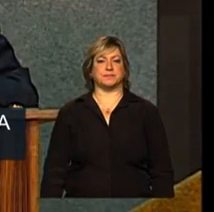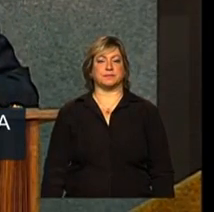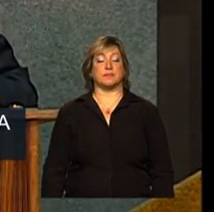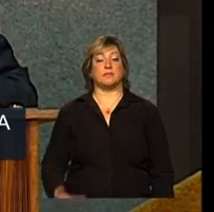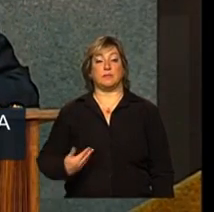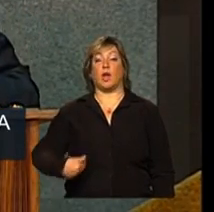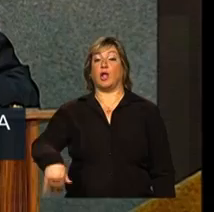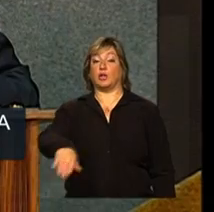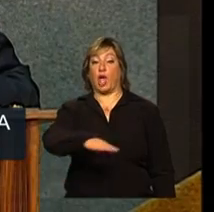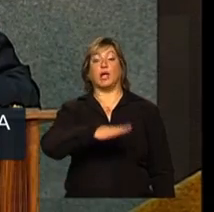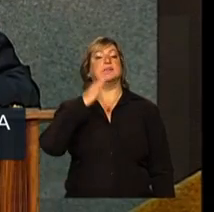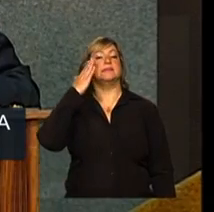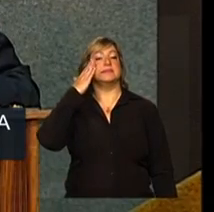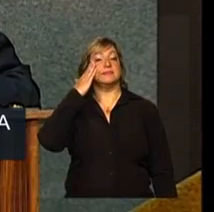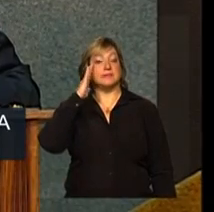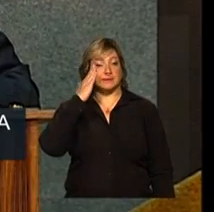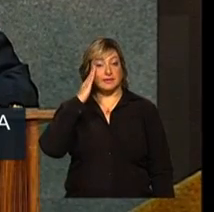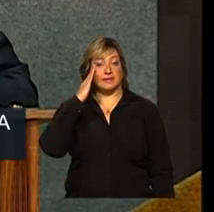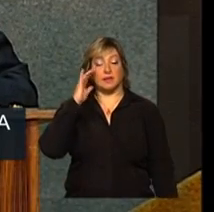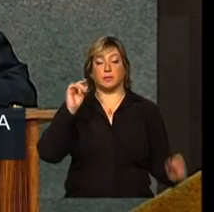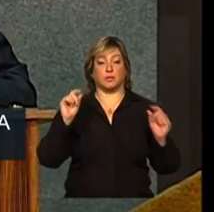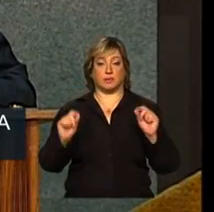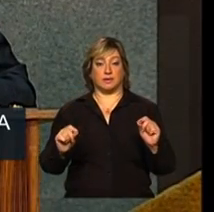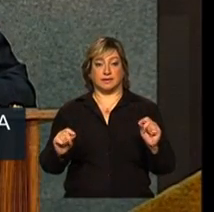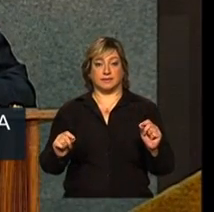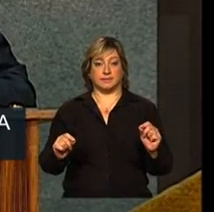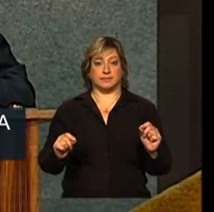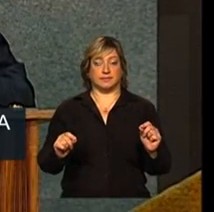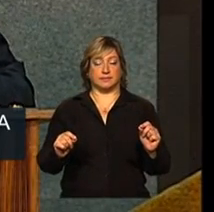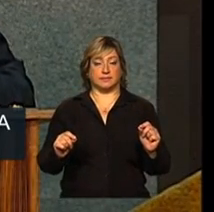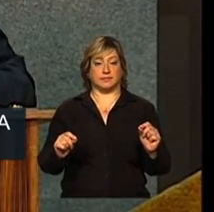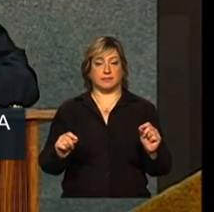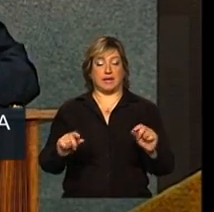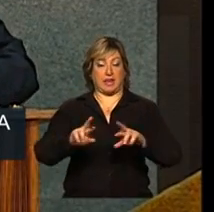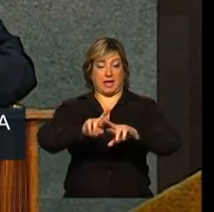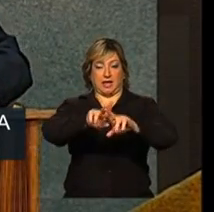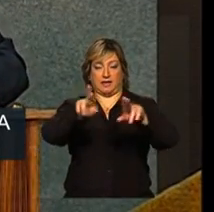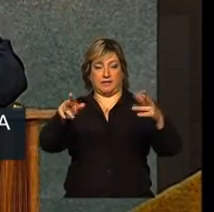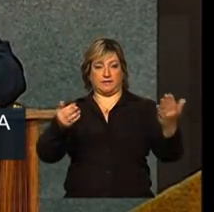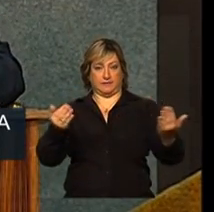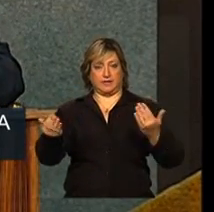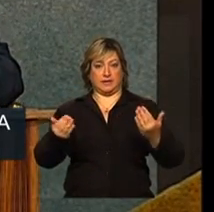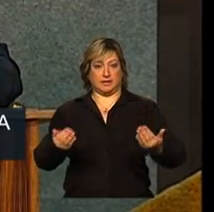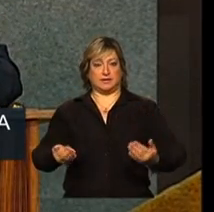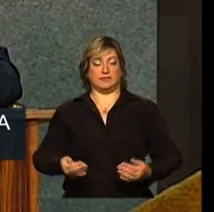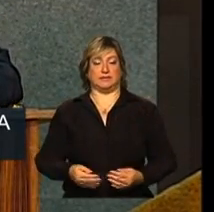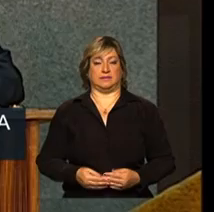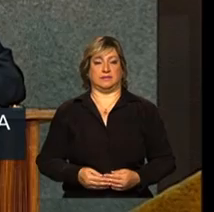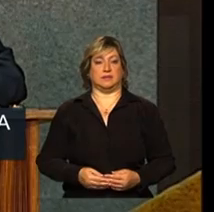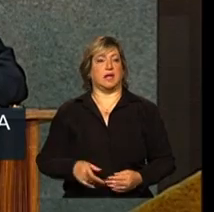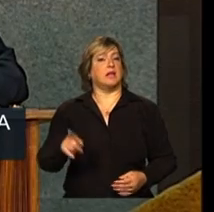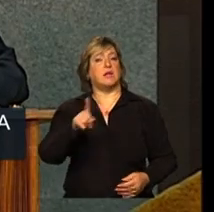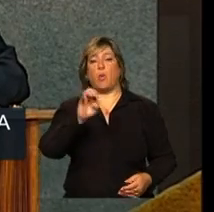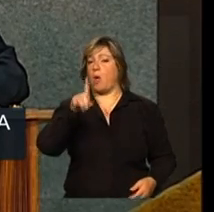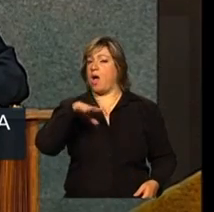Nós entendemos que a diferença não é